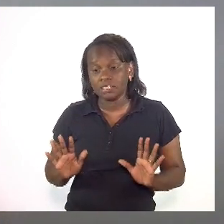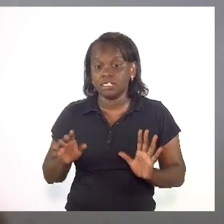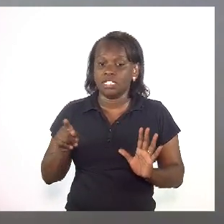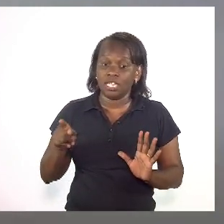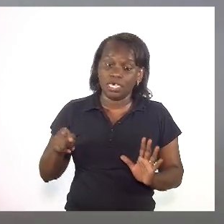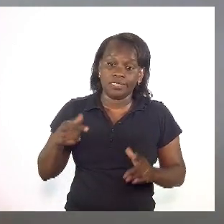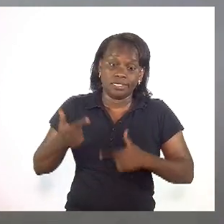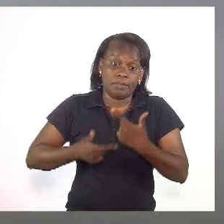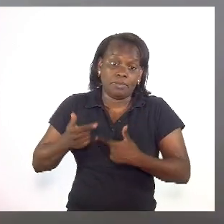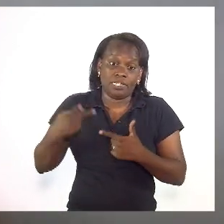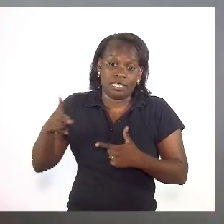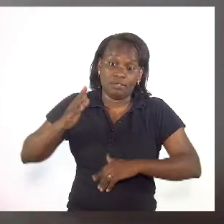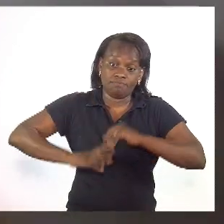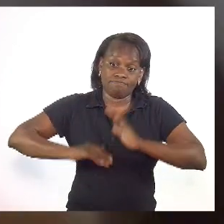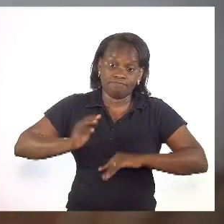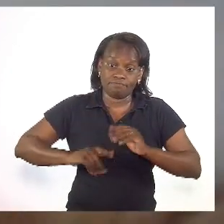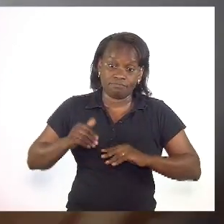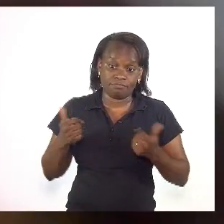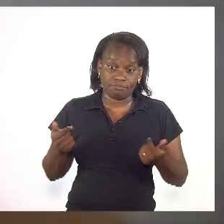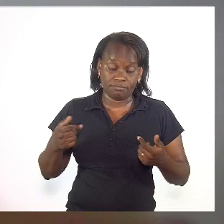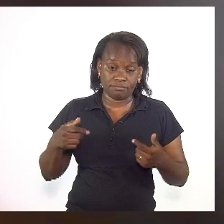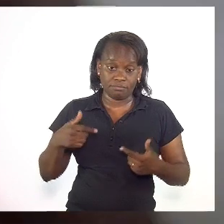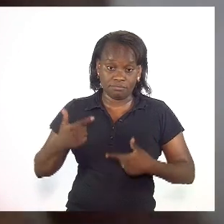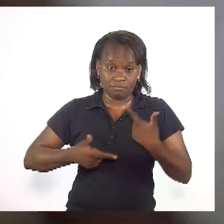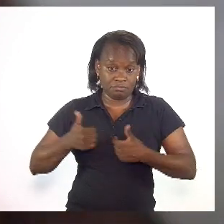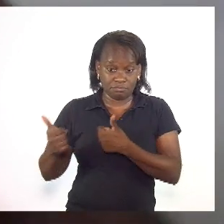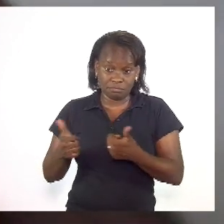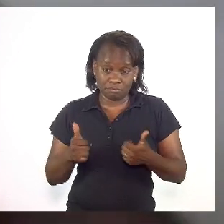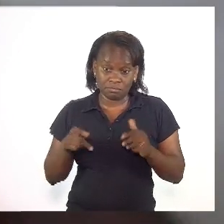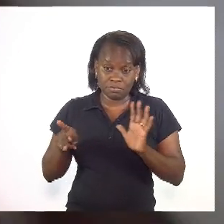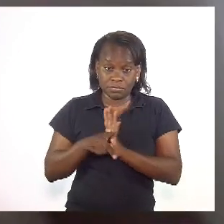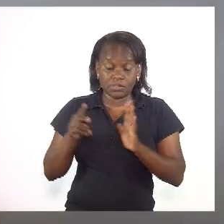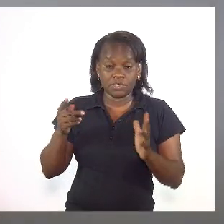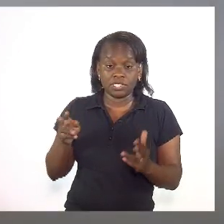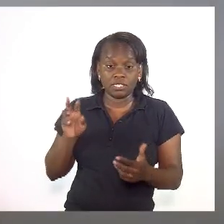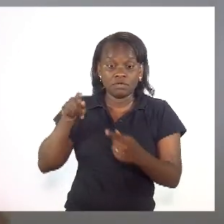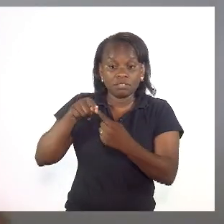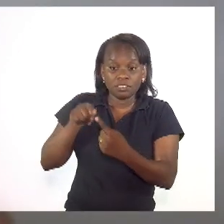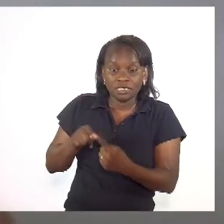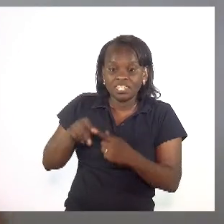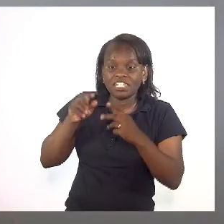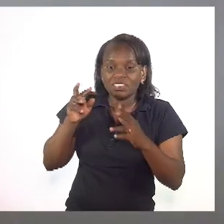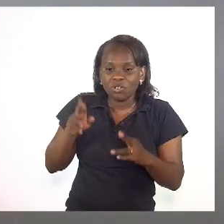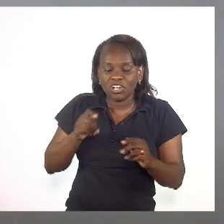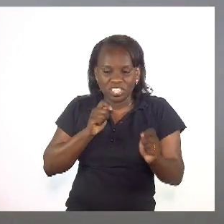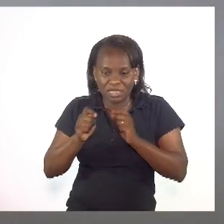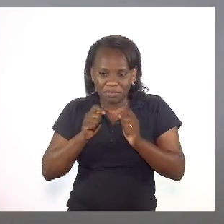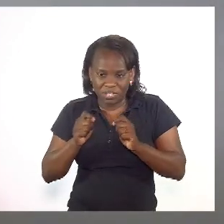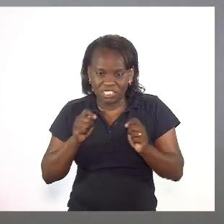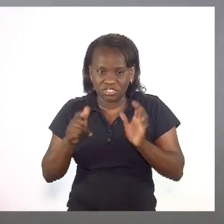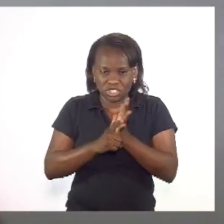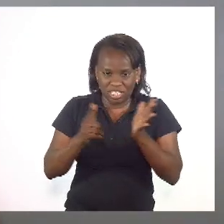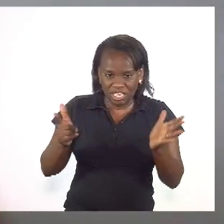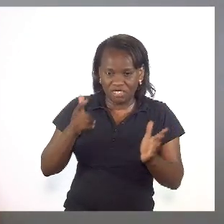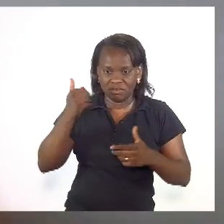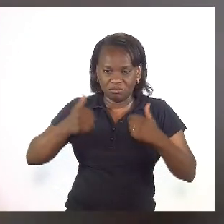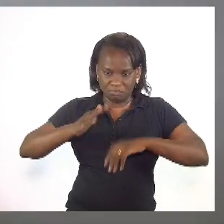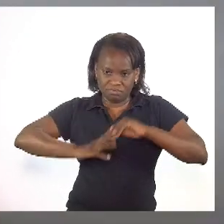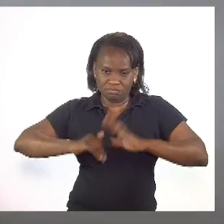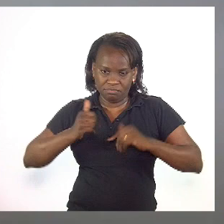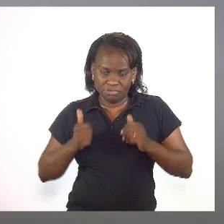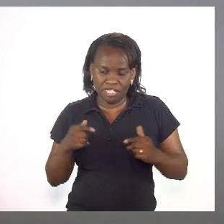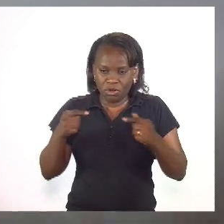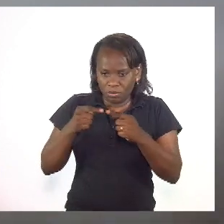como ele é competente, fazendo essa relação com aquilo que se diz do jornalista competente,